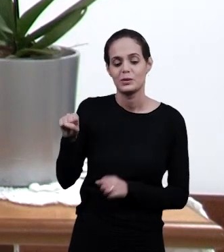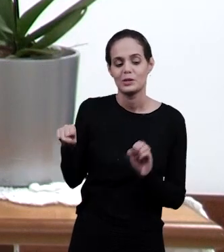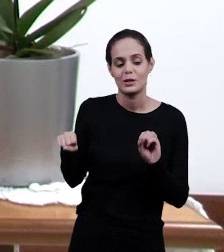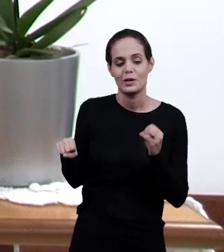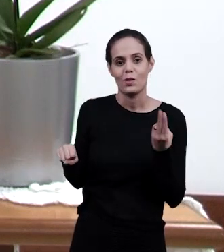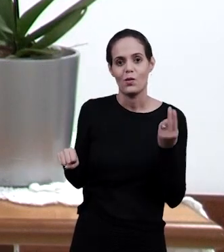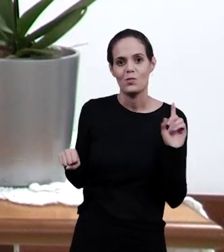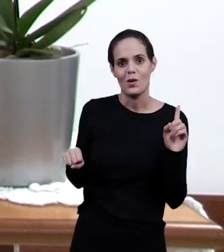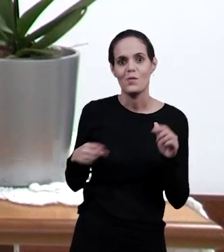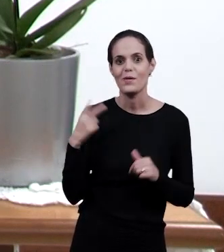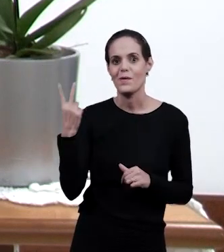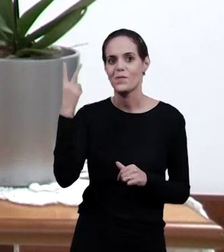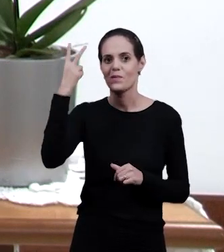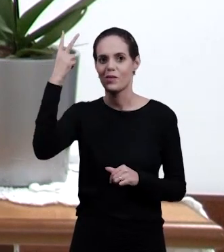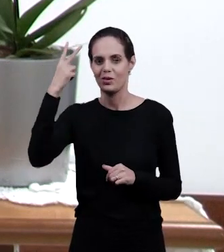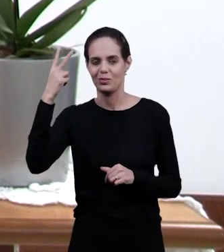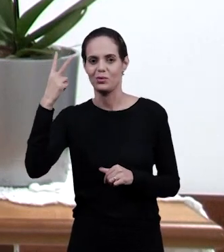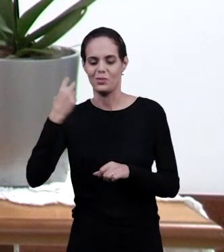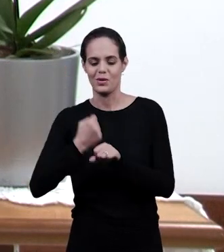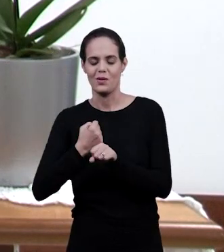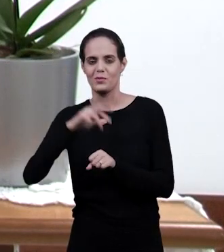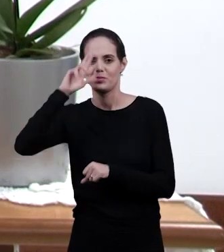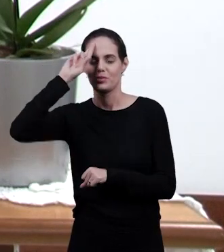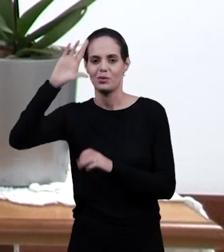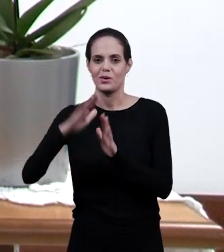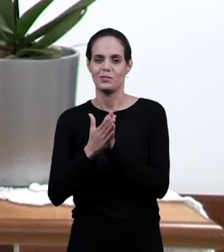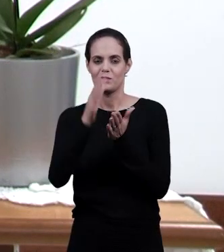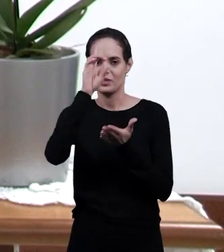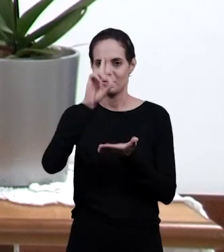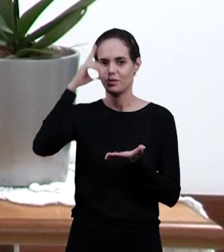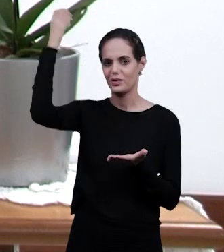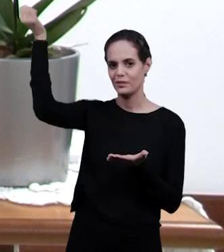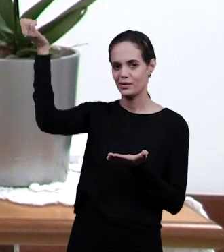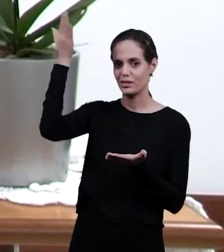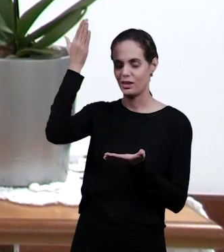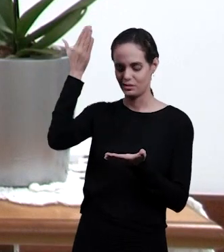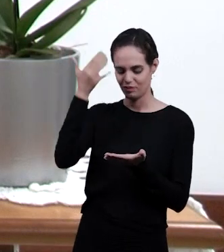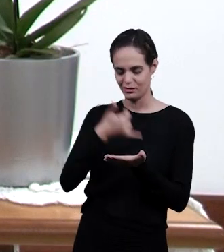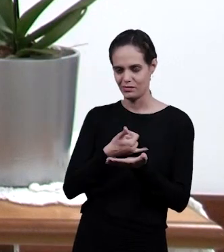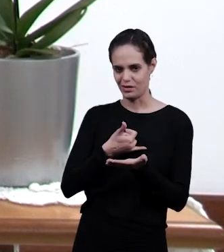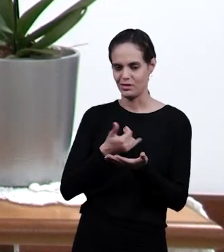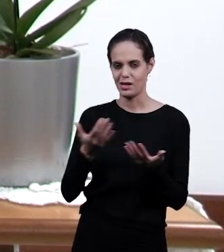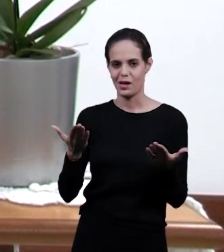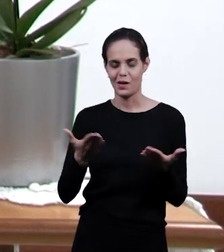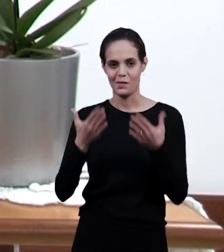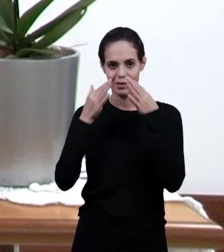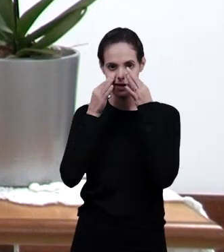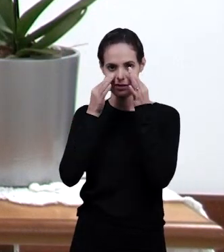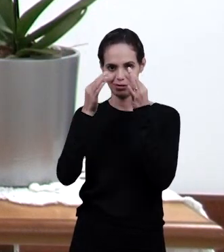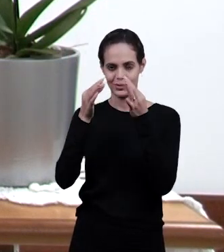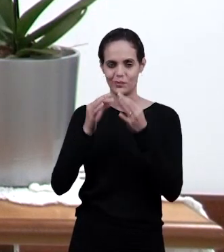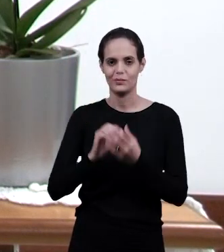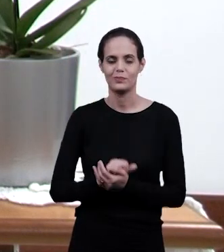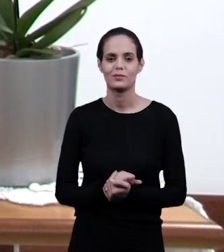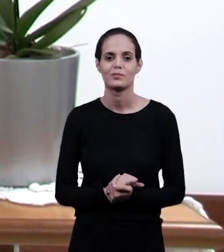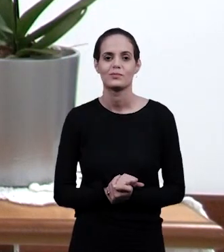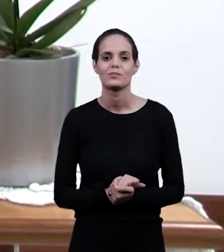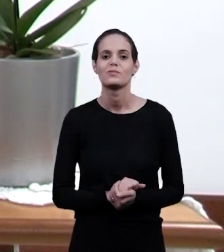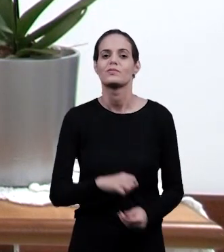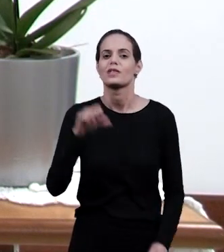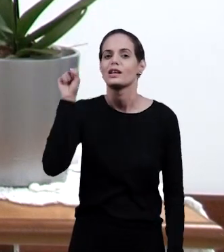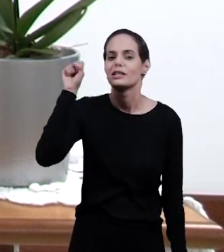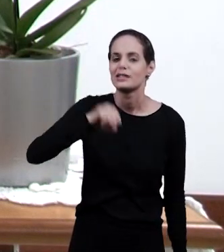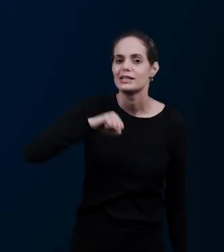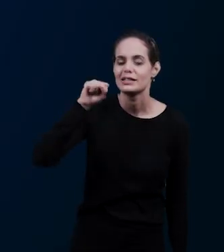Isso é um grande valor para a obra do Espírito Santo, a palavra viva que fala. Vamos ouvir então a Daniela com